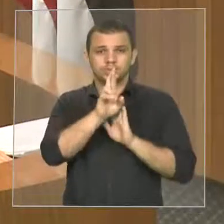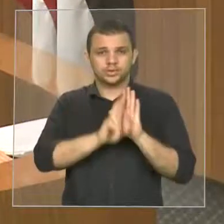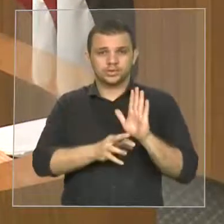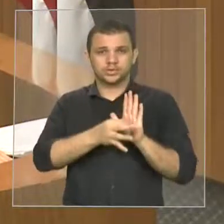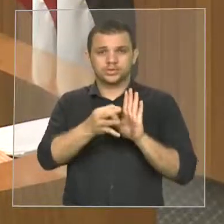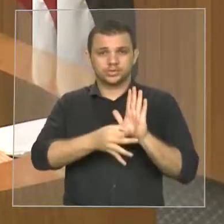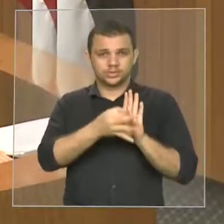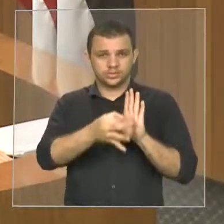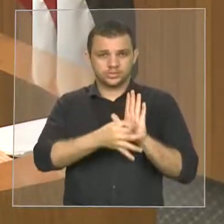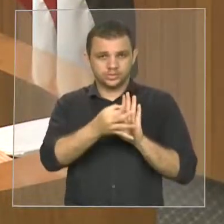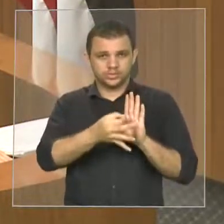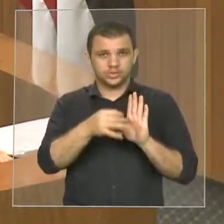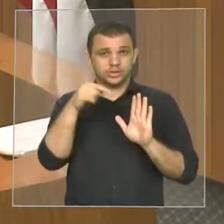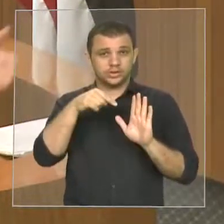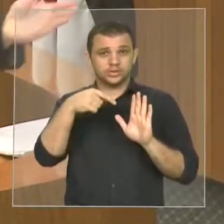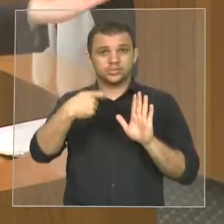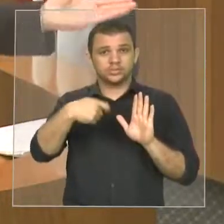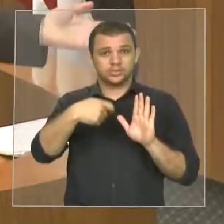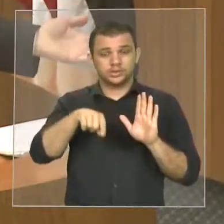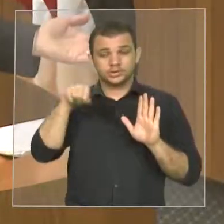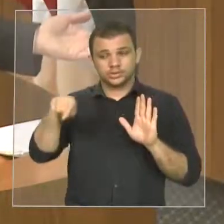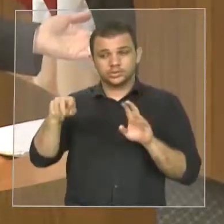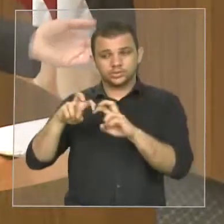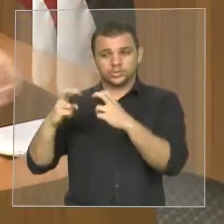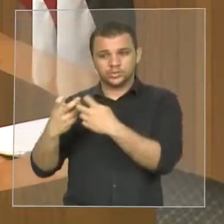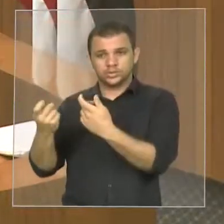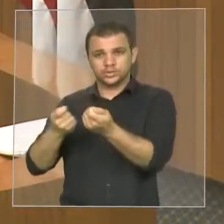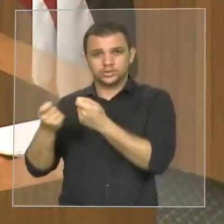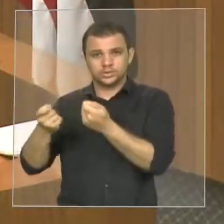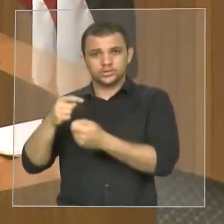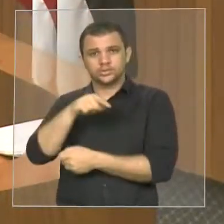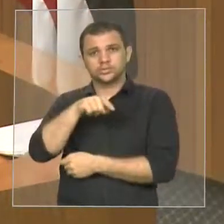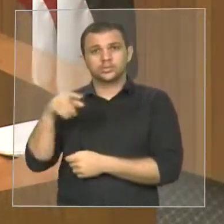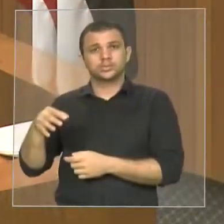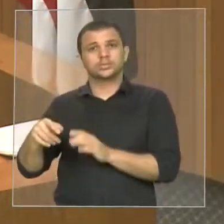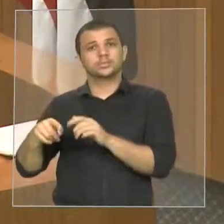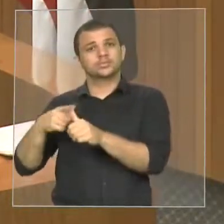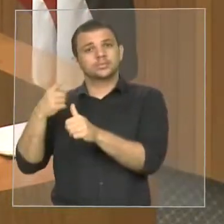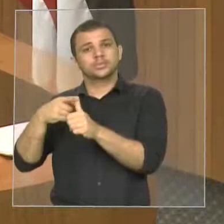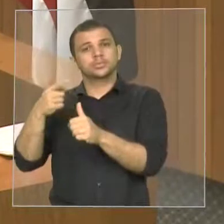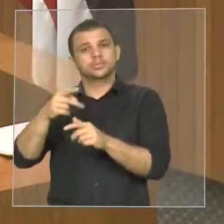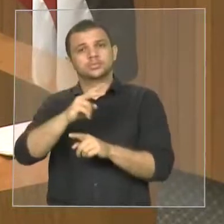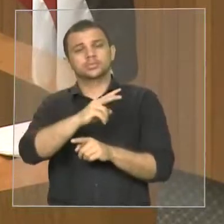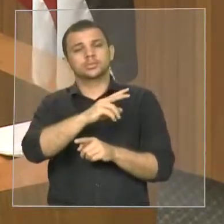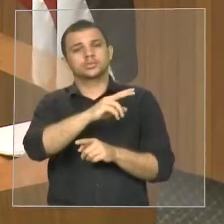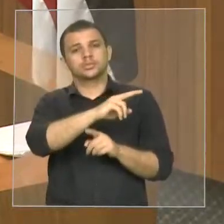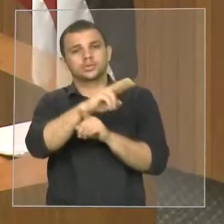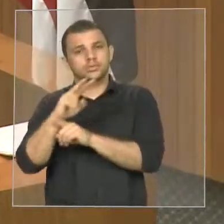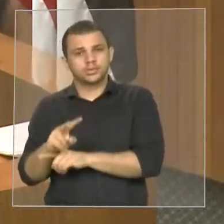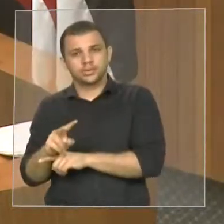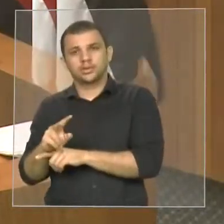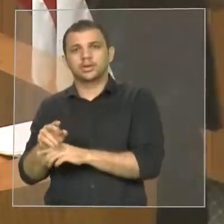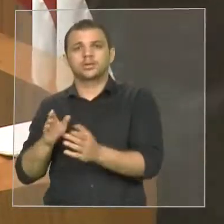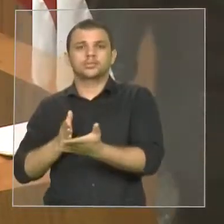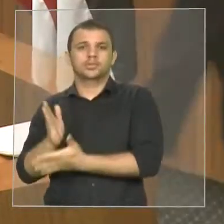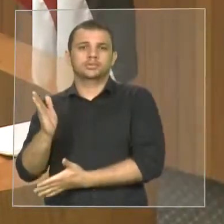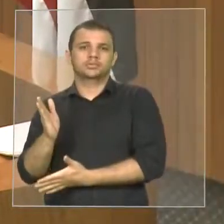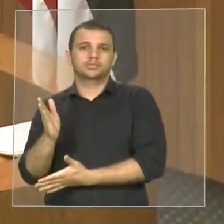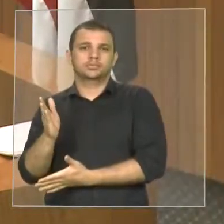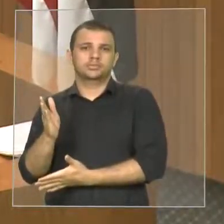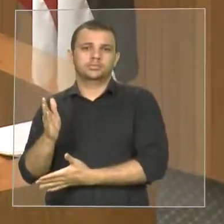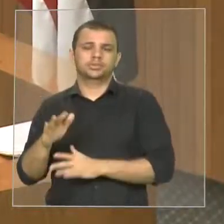pareceres, passarão pela aprovação do Conselho Administrativo. Então acaba com o Conselho Fiscal. Se o Conselho Fiscal, para